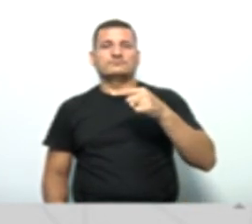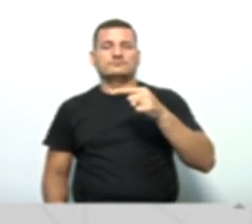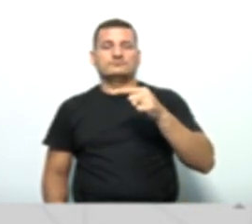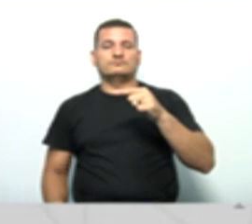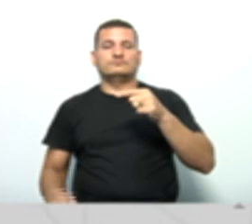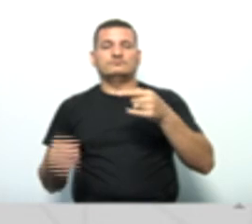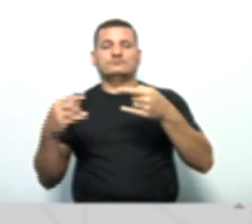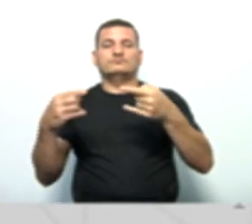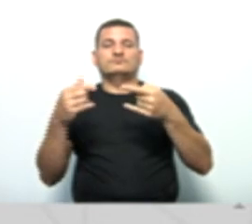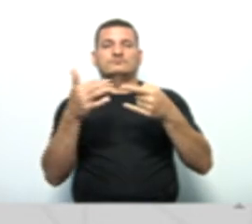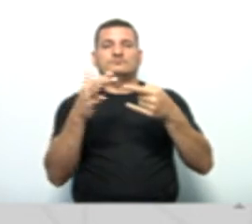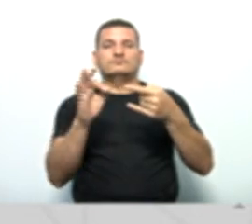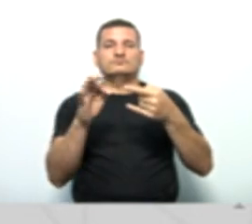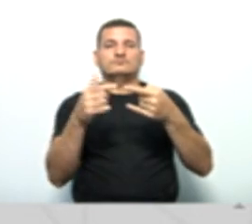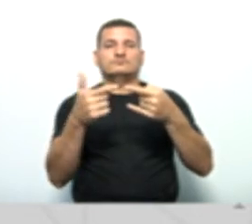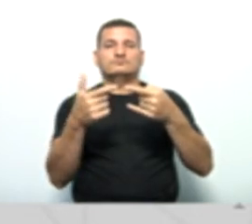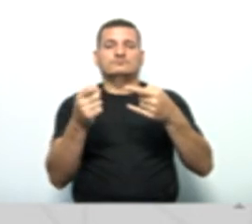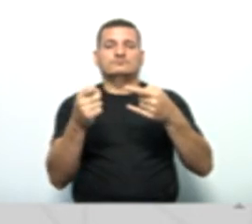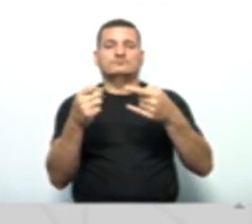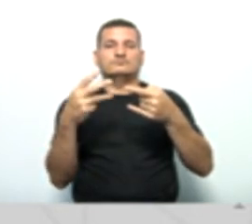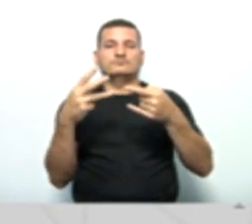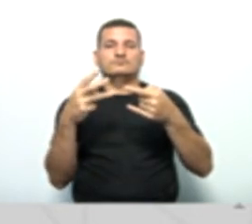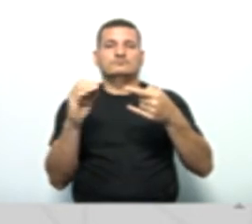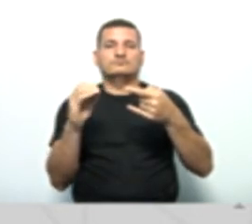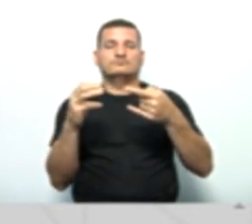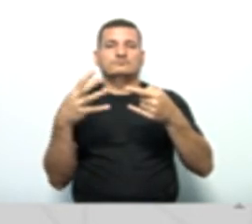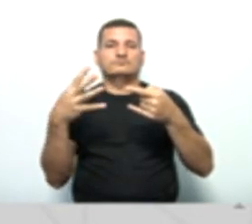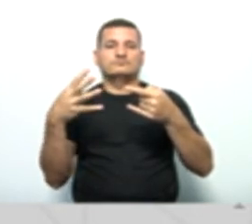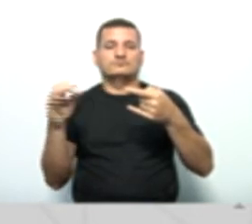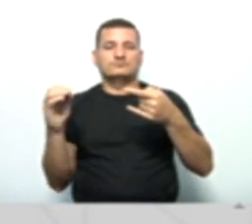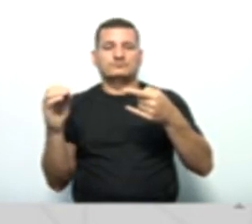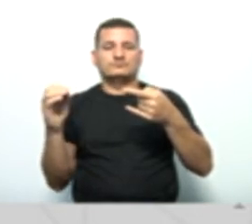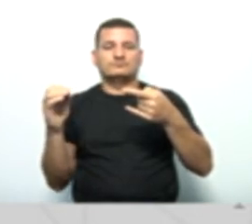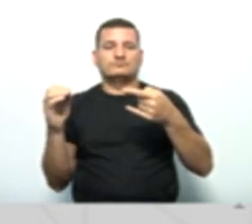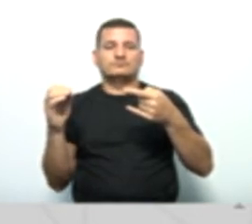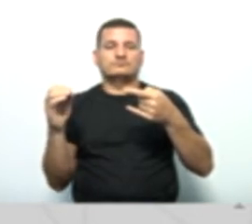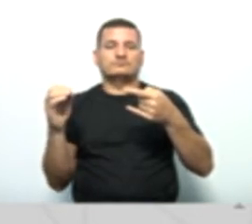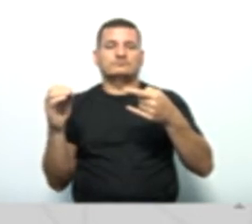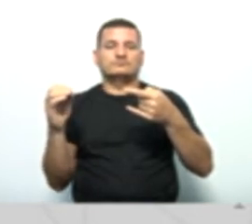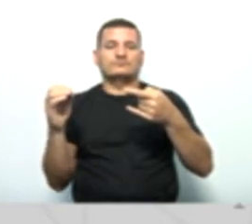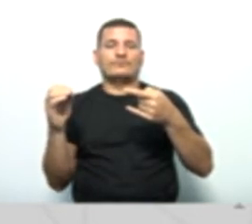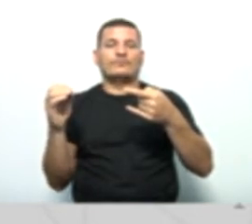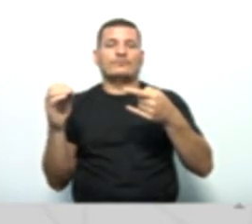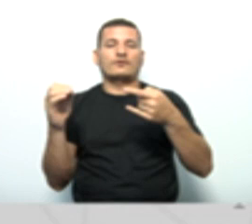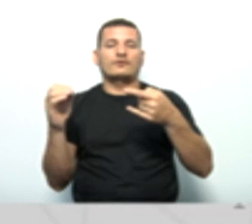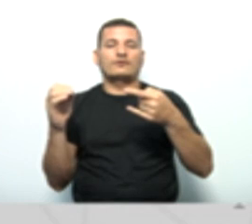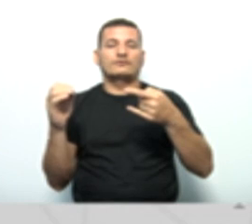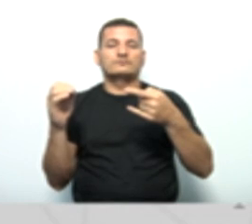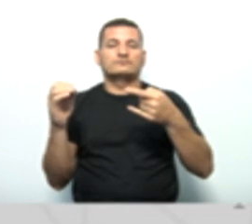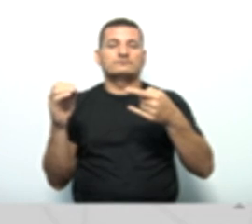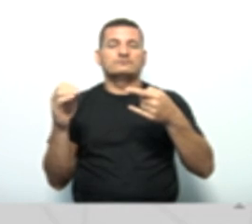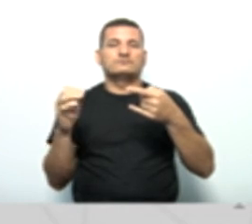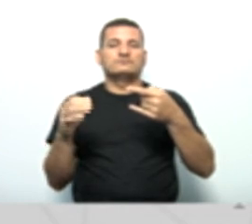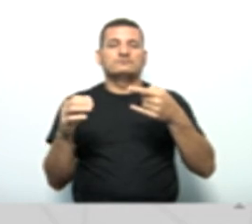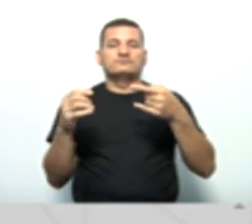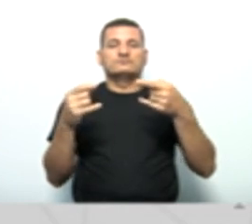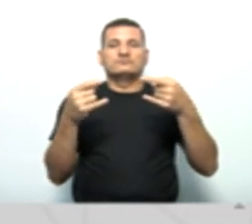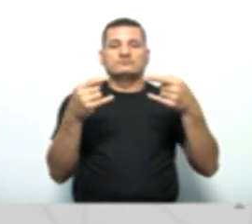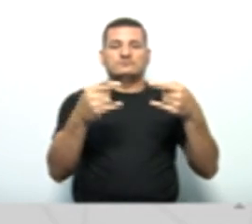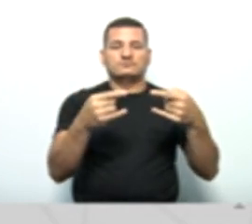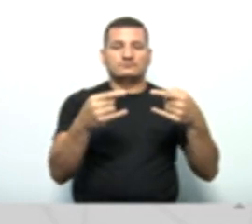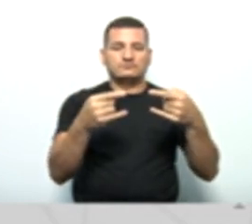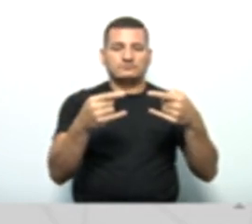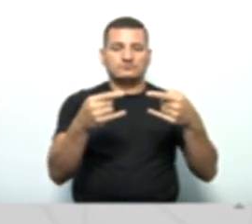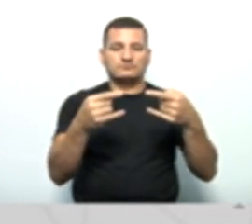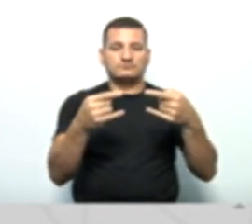20, 30, 40, e que me mostrasse todos os valores, por exemplo. Um de cada vez. Então, a primeira posição, tá vendo aqui? Eu mostro aqui, tipo de